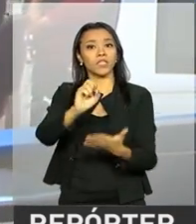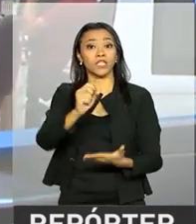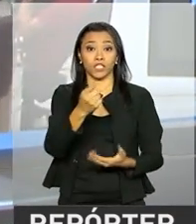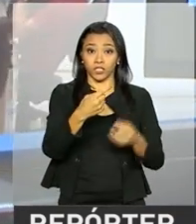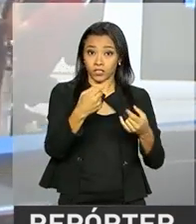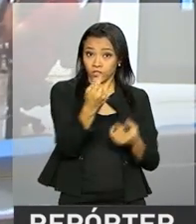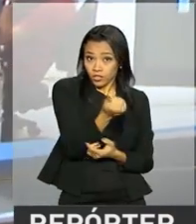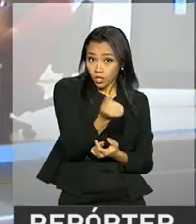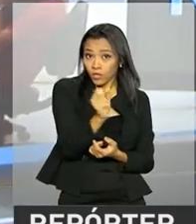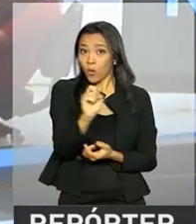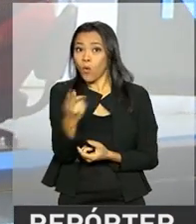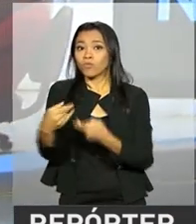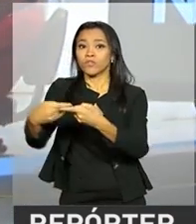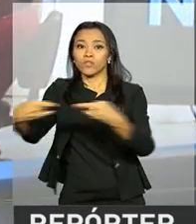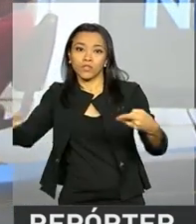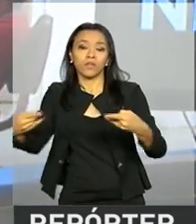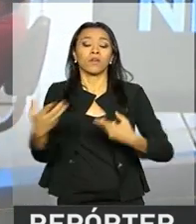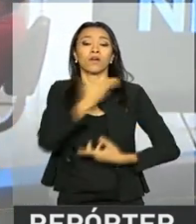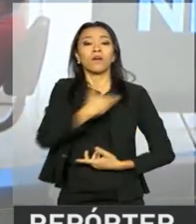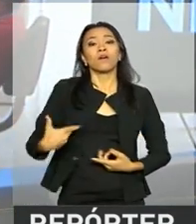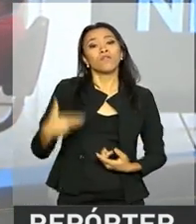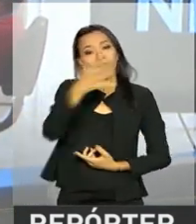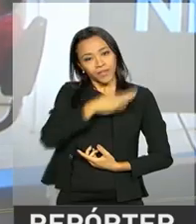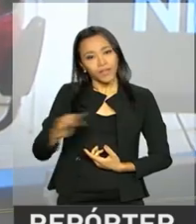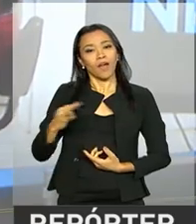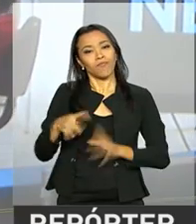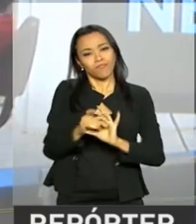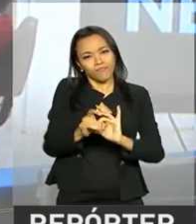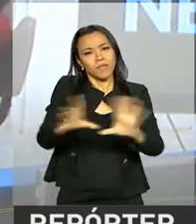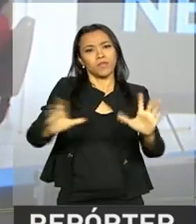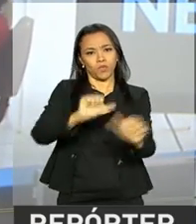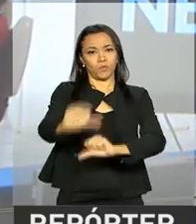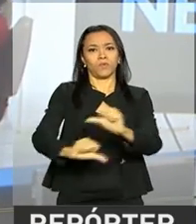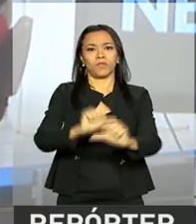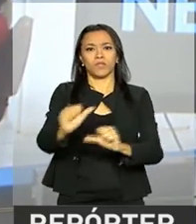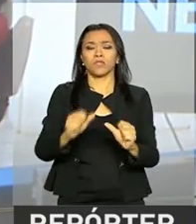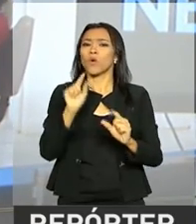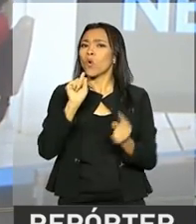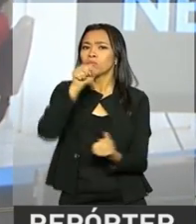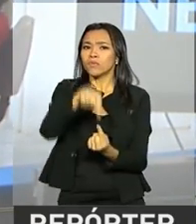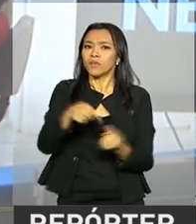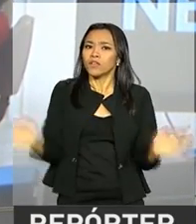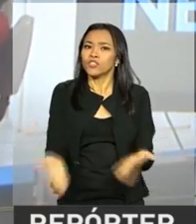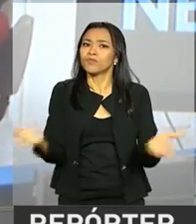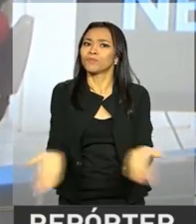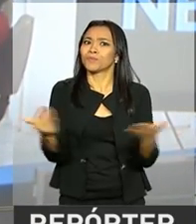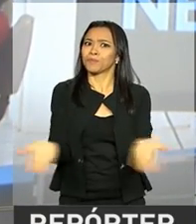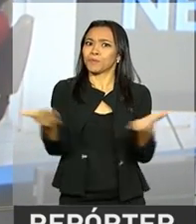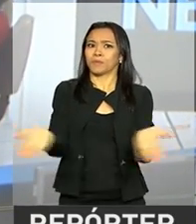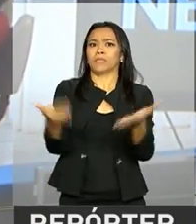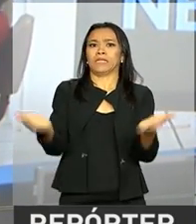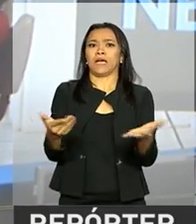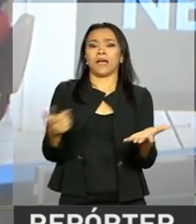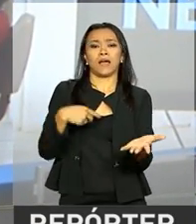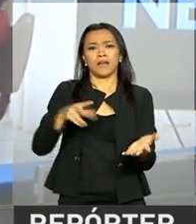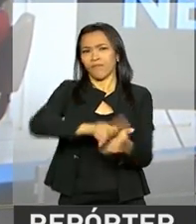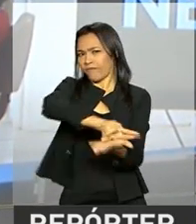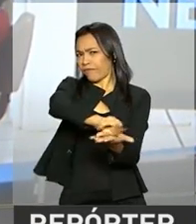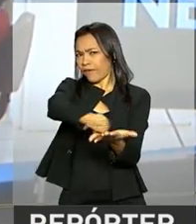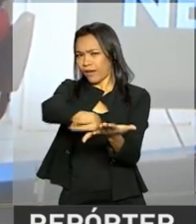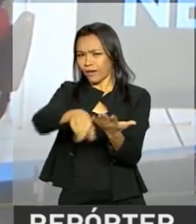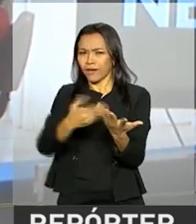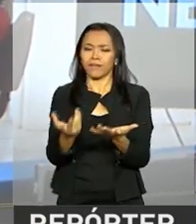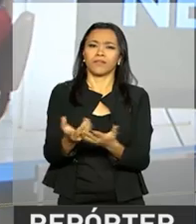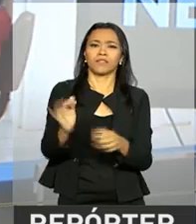ou cheque o governo federal autorizou a mudança A ideia é estimular a competição entre os diversos meios de pagamento e